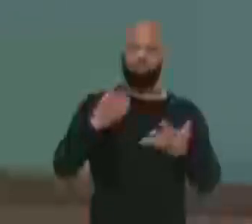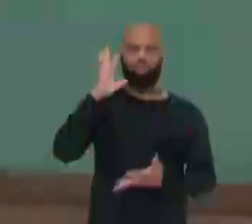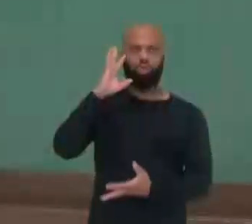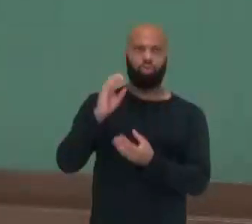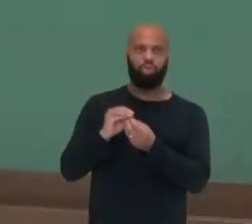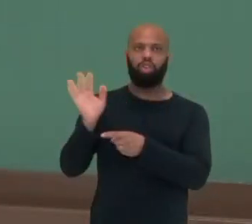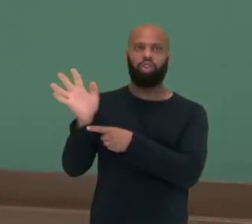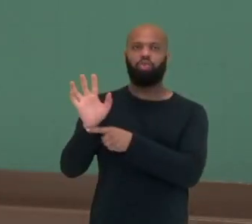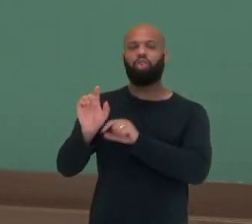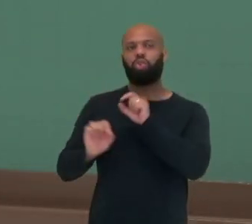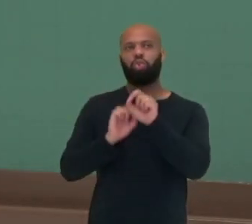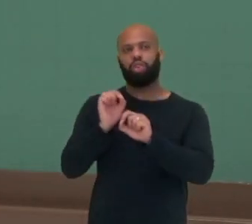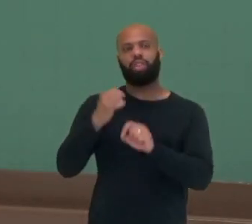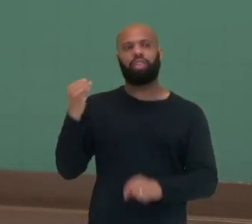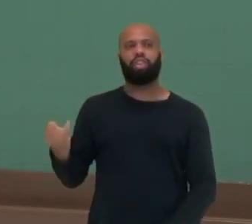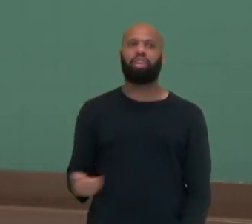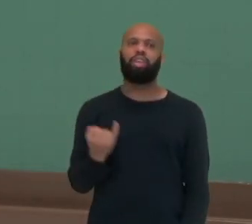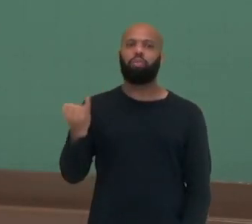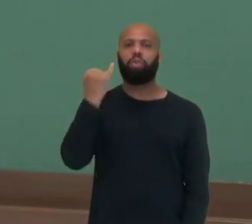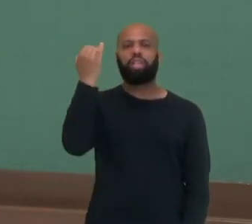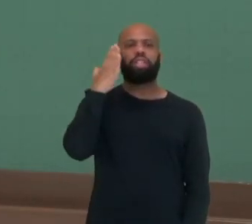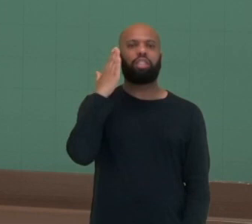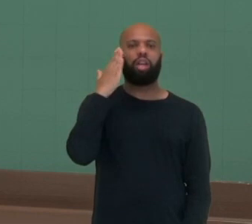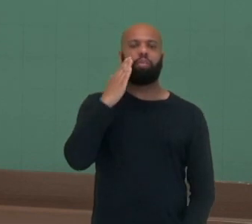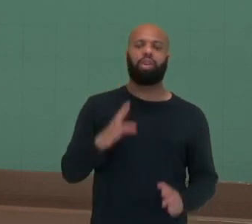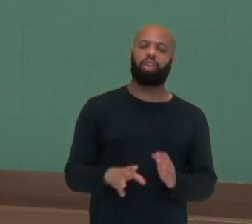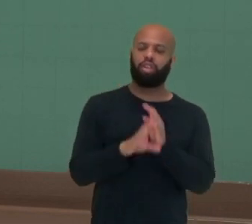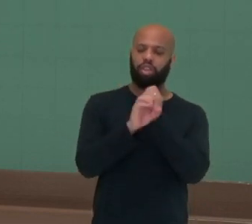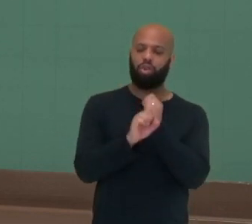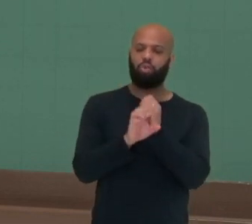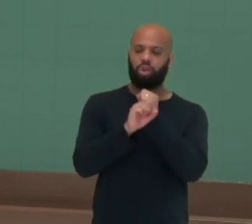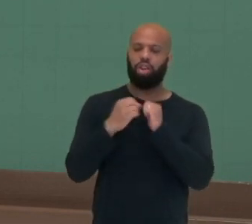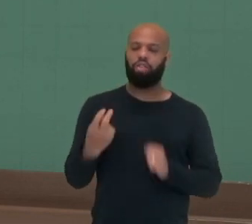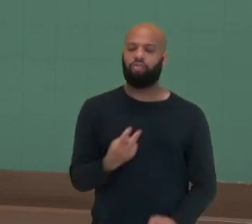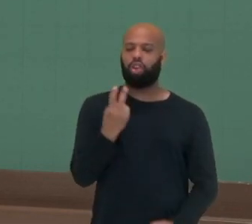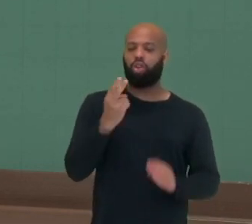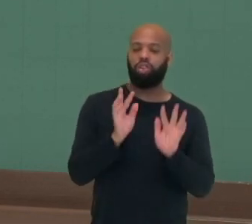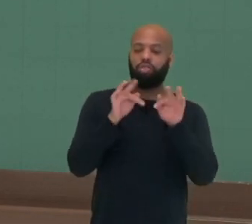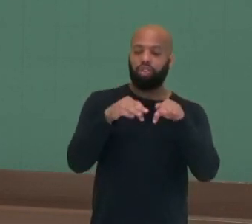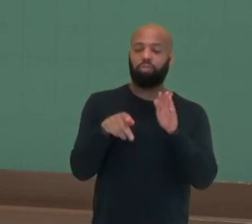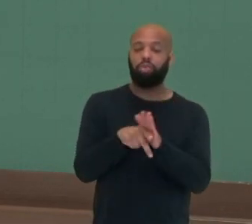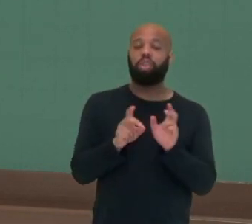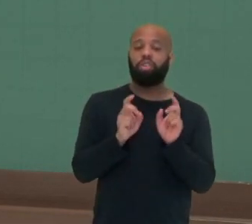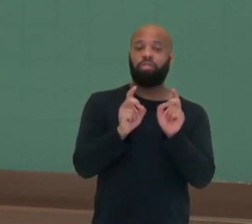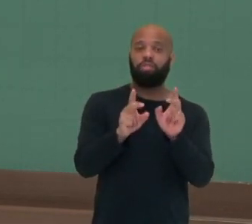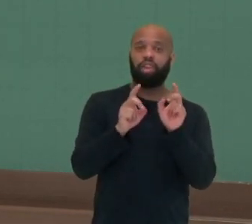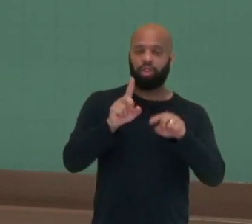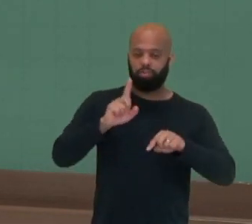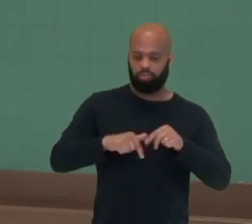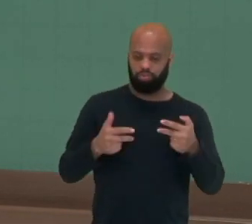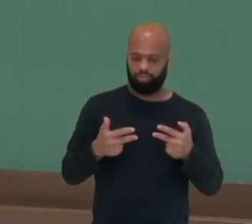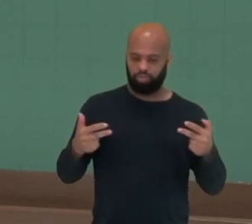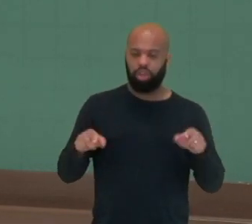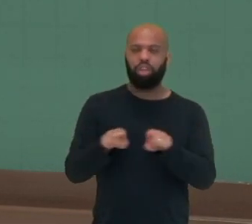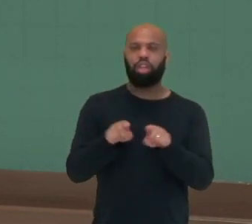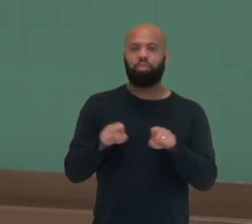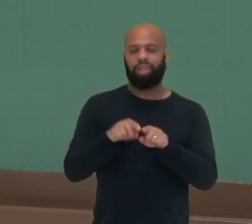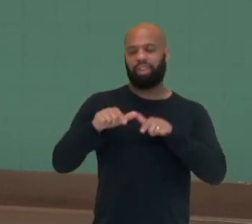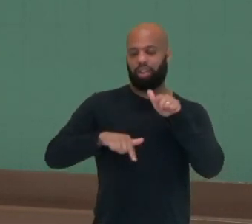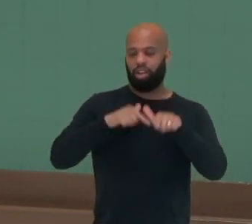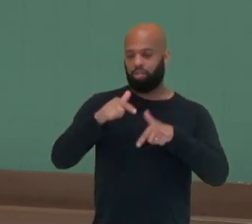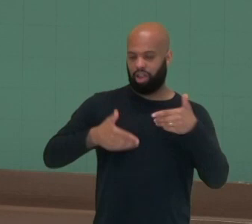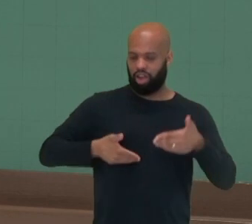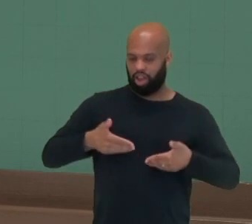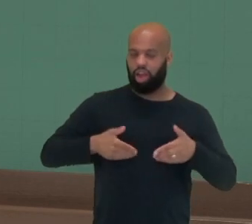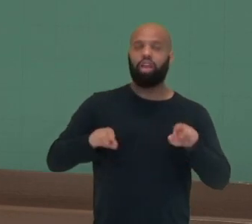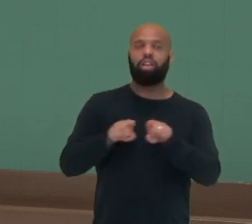hoje, a gente viu que é essencial saber calcular o valor final de venda dos produtos e serviços, que isso